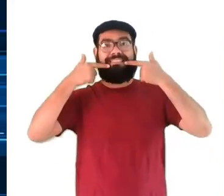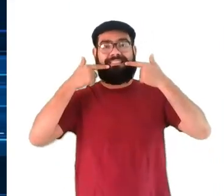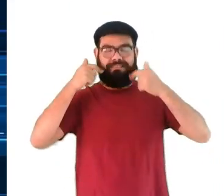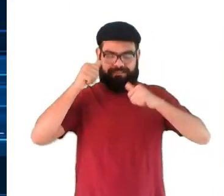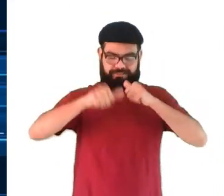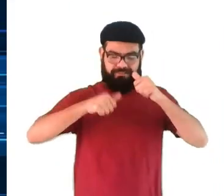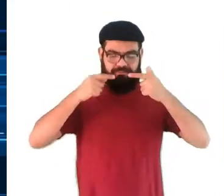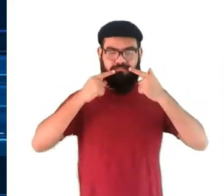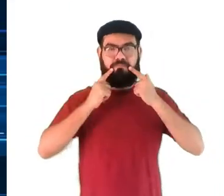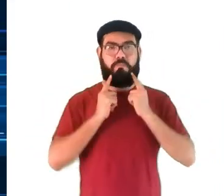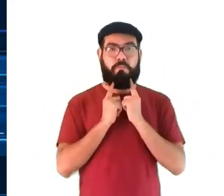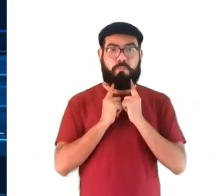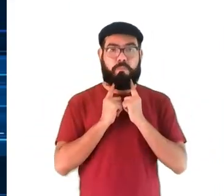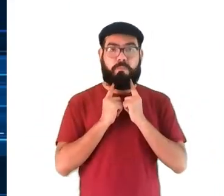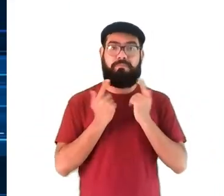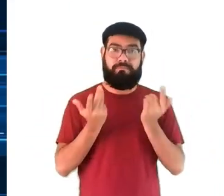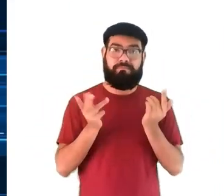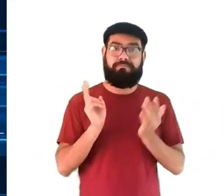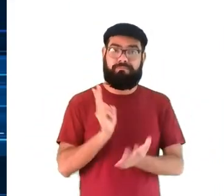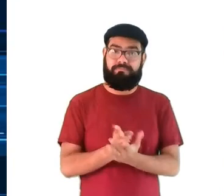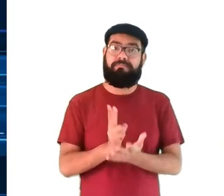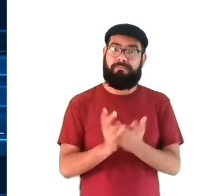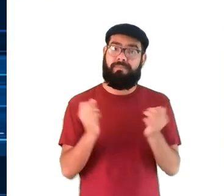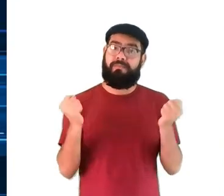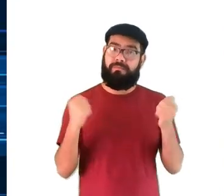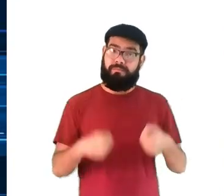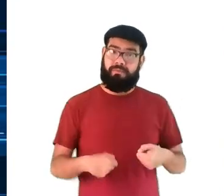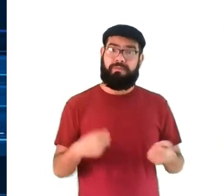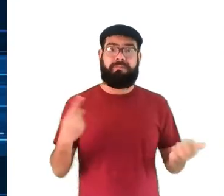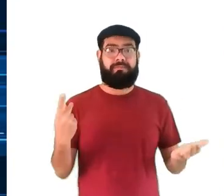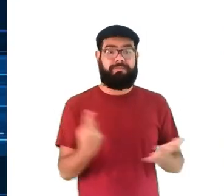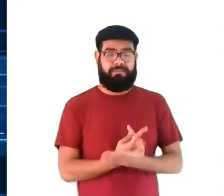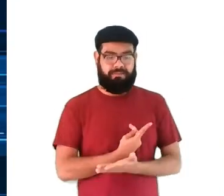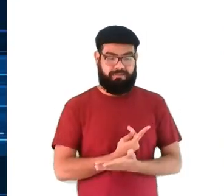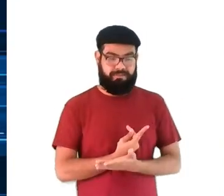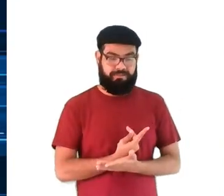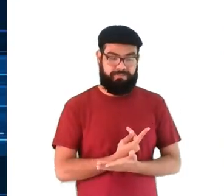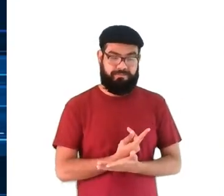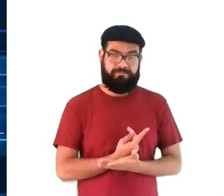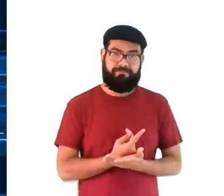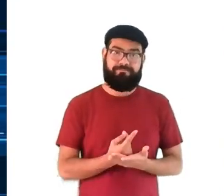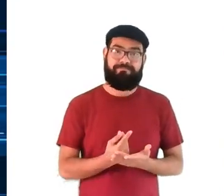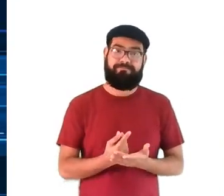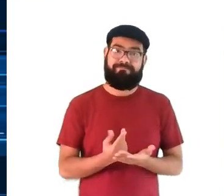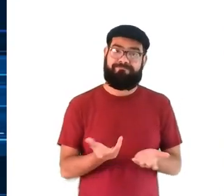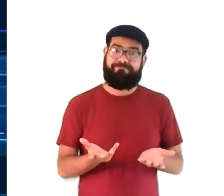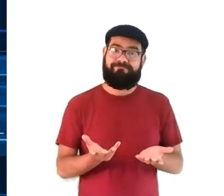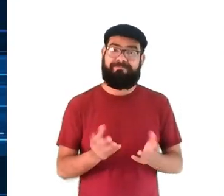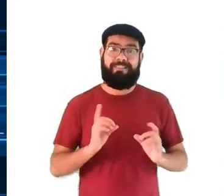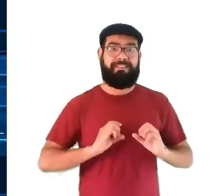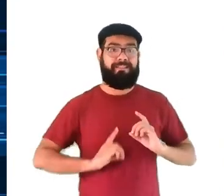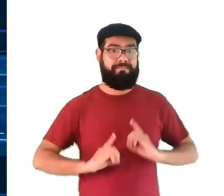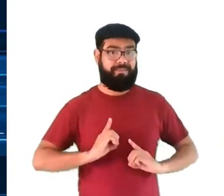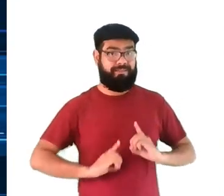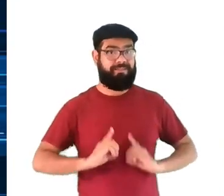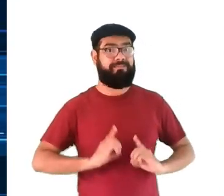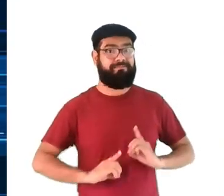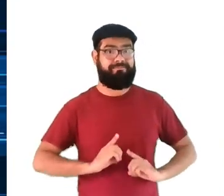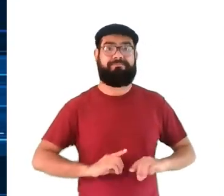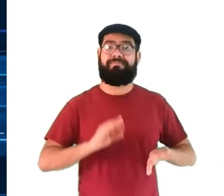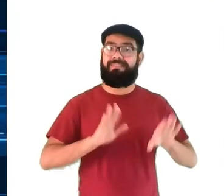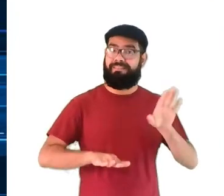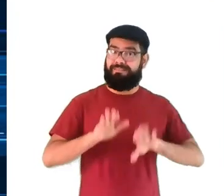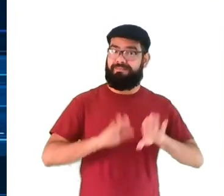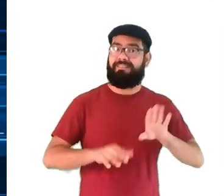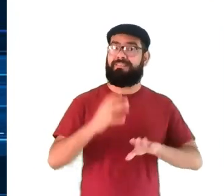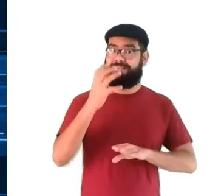Então, podem ocorrer e pode levar a casos de depressão, que muitas vezes se tornam muito sérios.